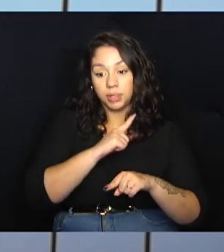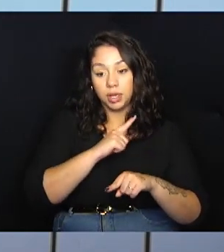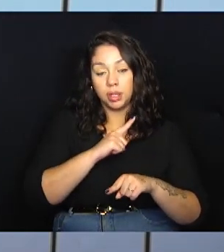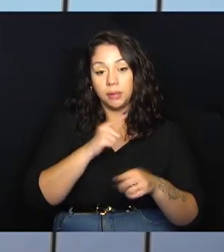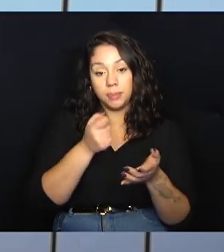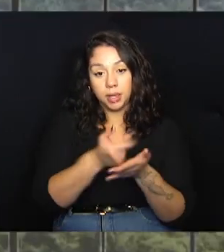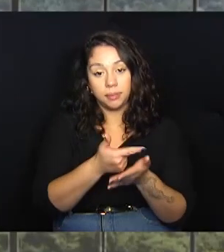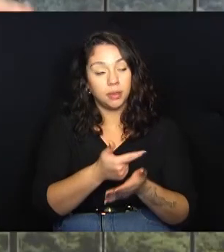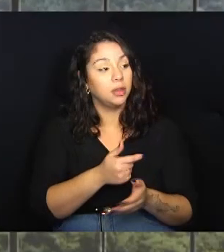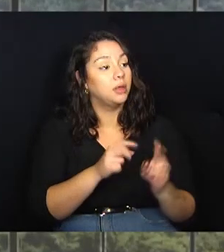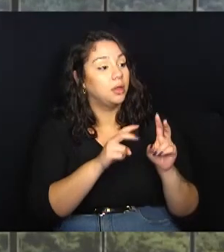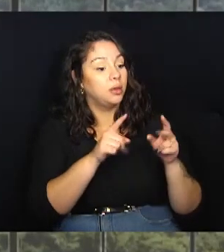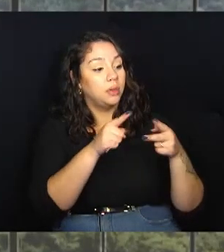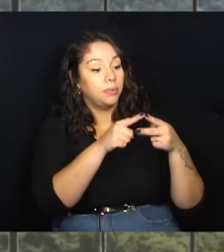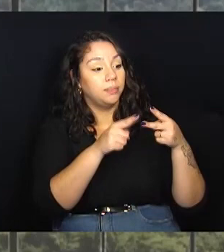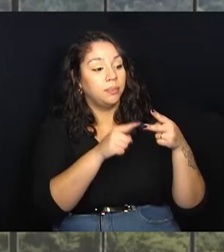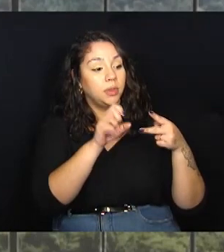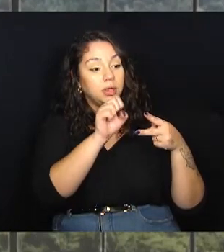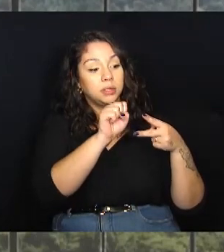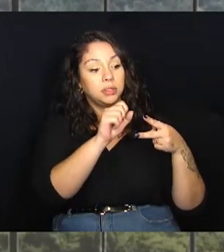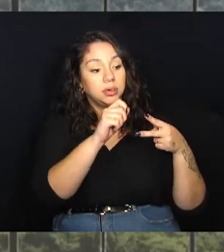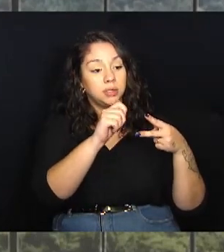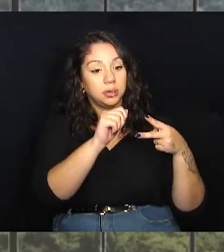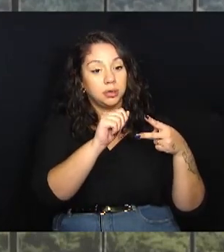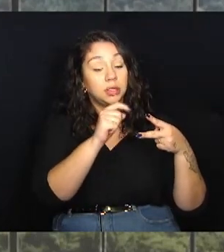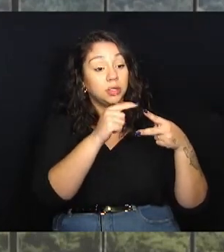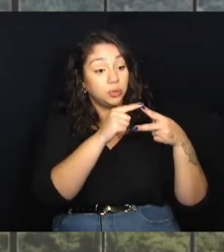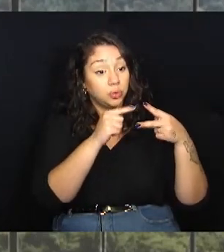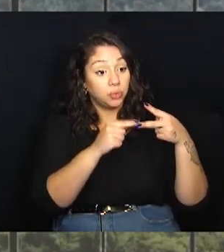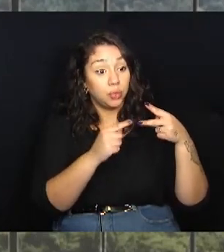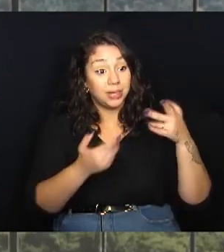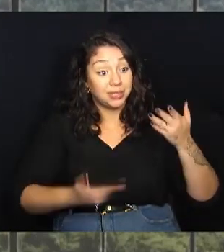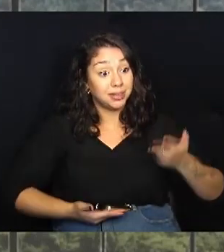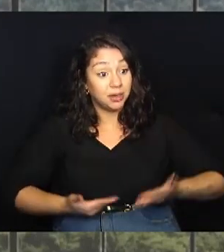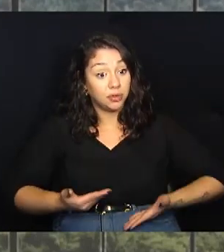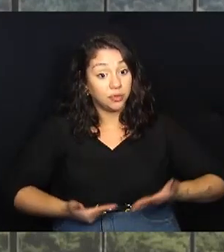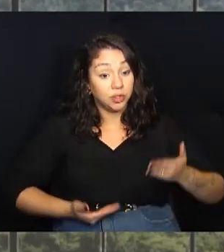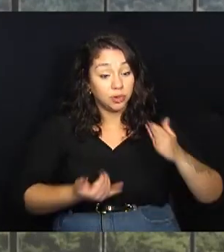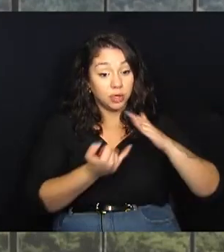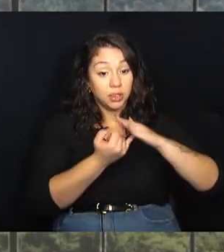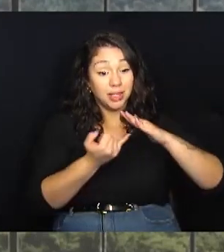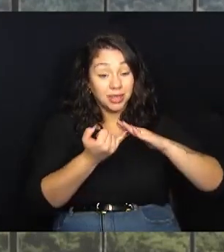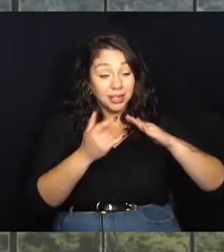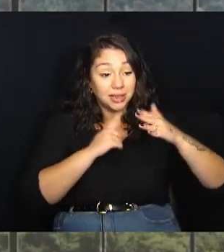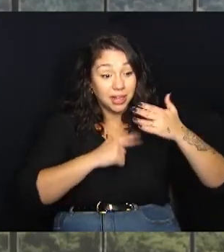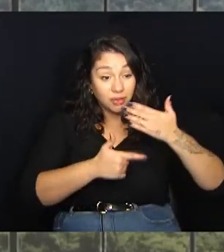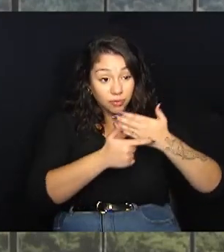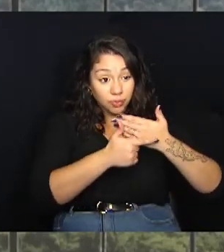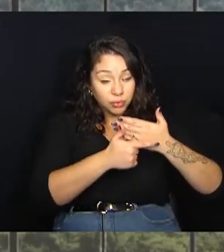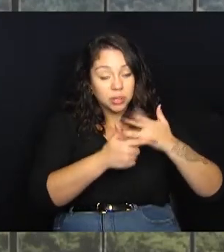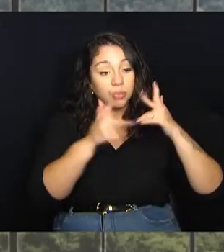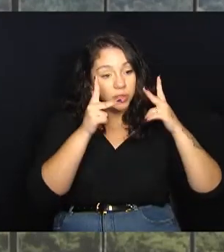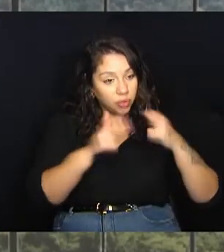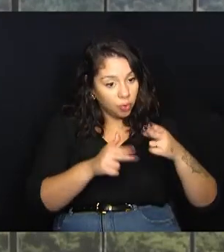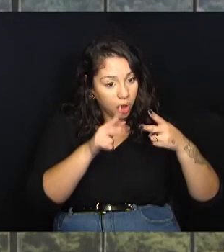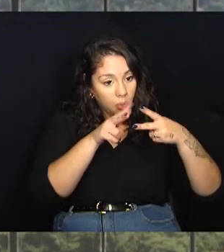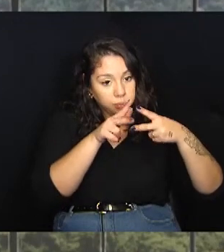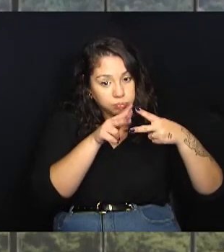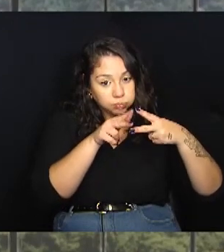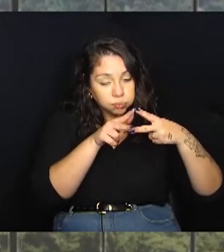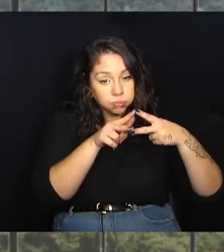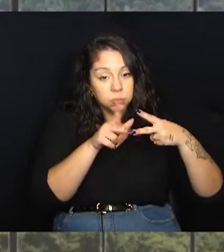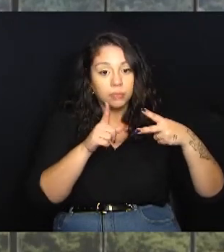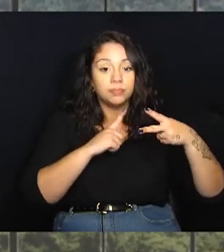fala do Sapeca e do Conviver, são dois serviços. Eles têm a mesma função, os dois